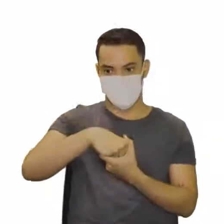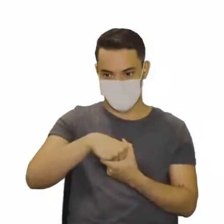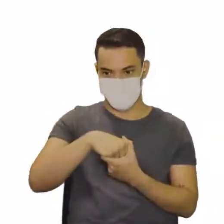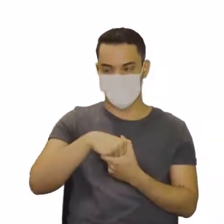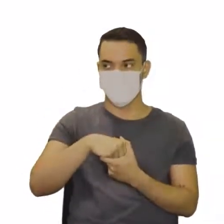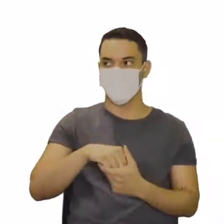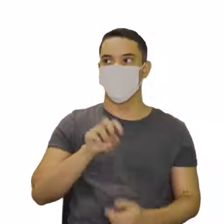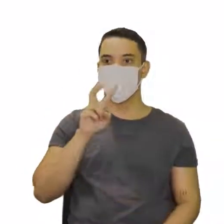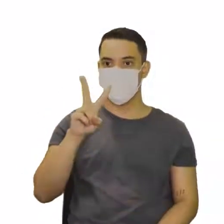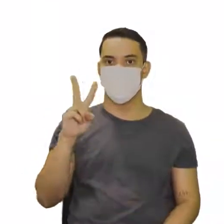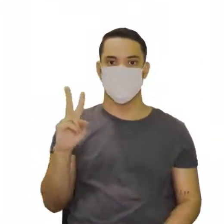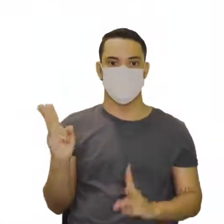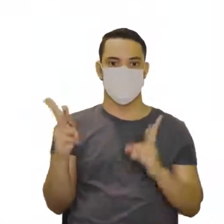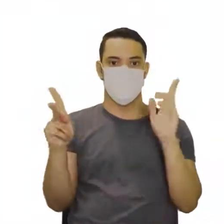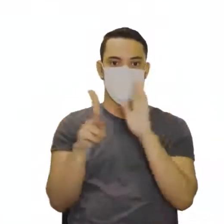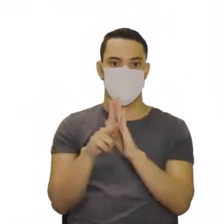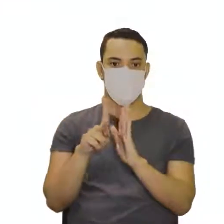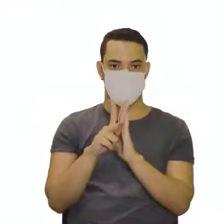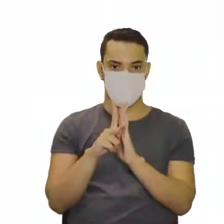na equação, ó.